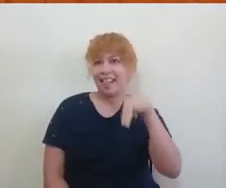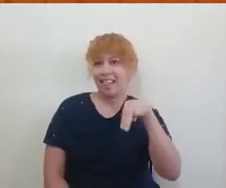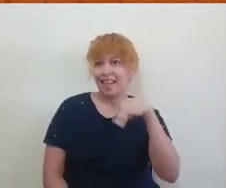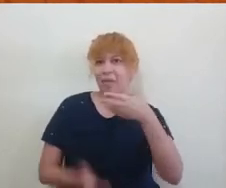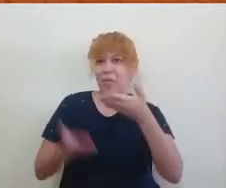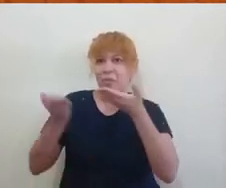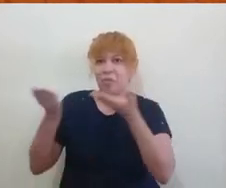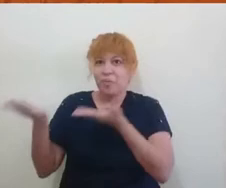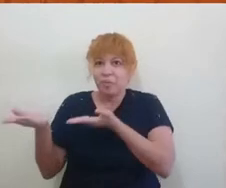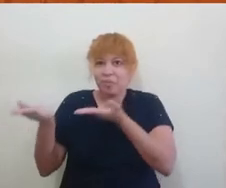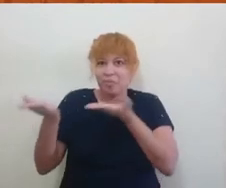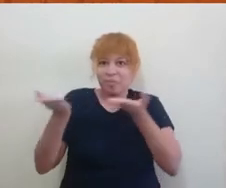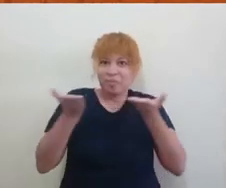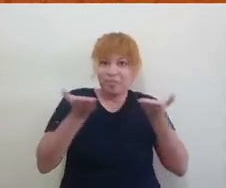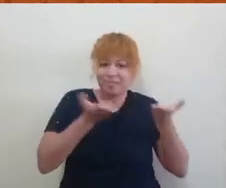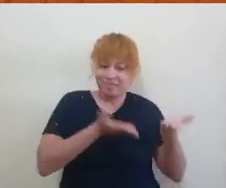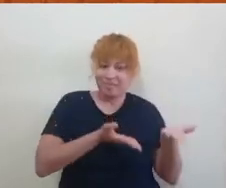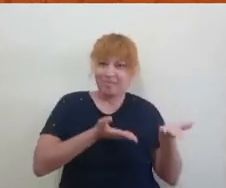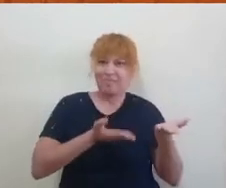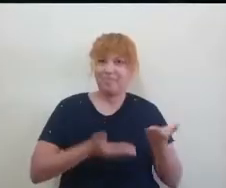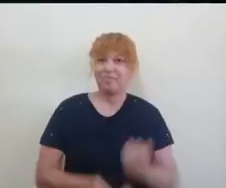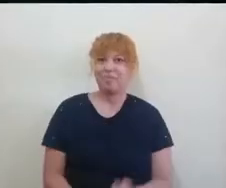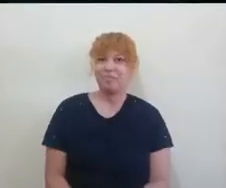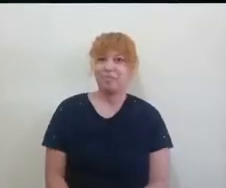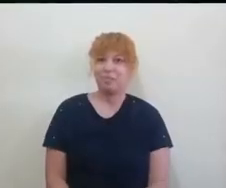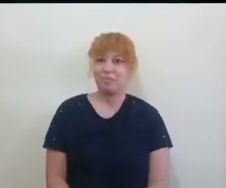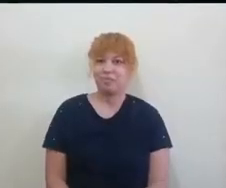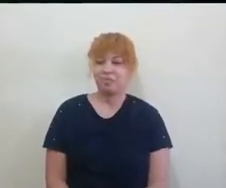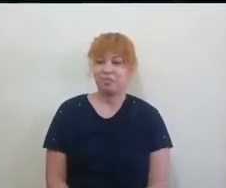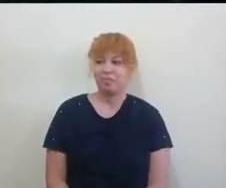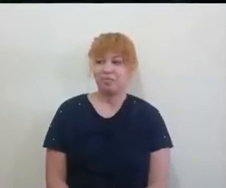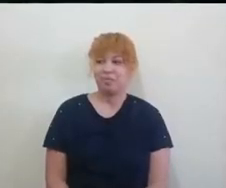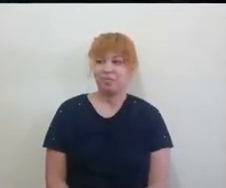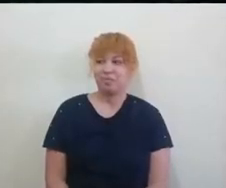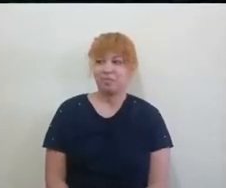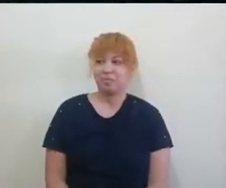professor Jorge da Silva Correia Neto.